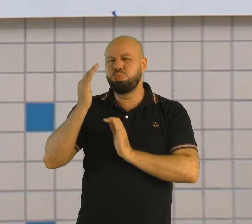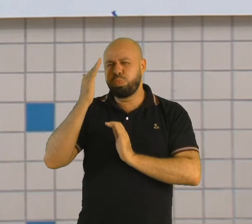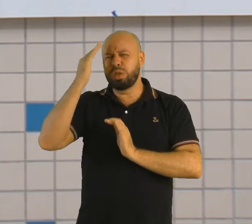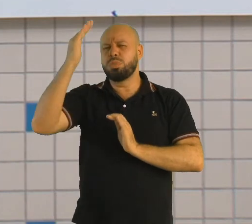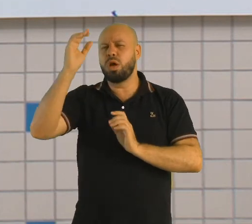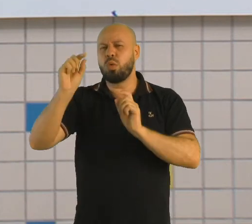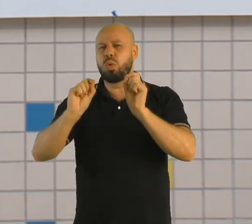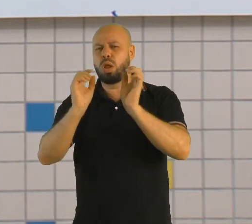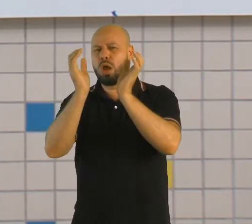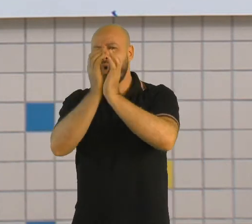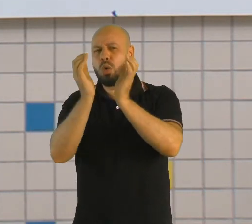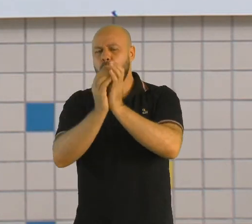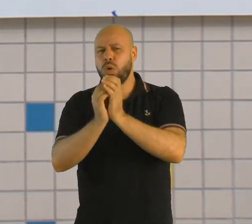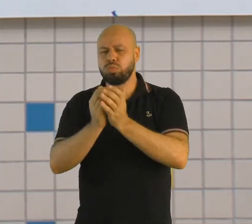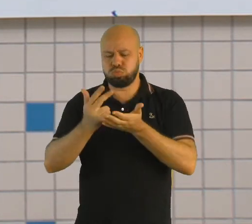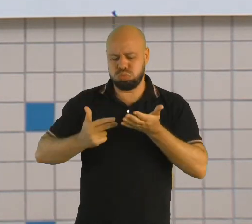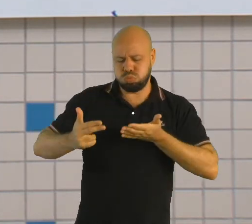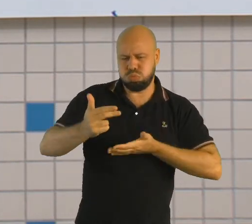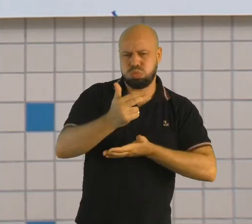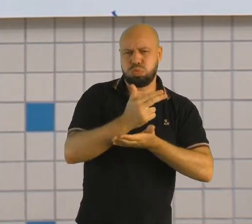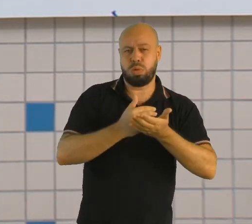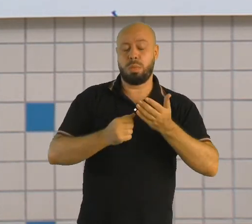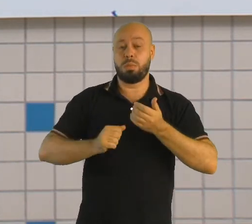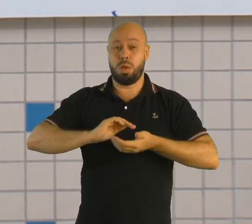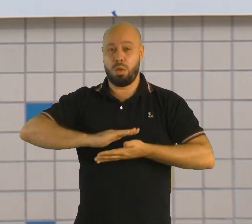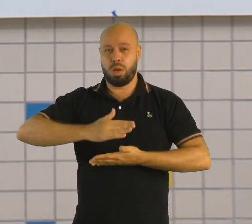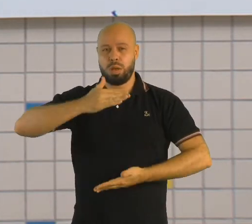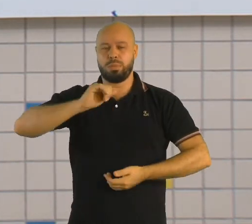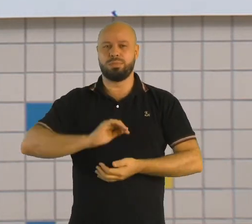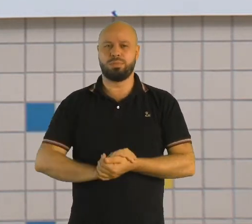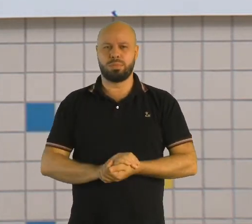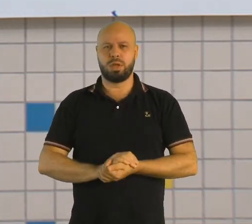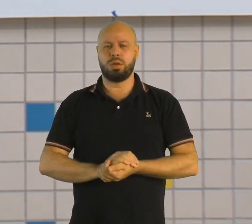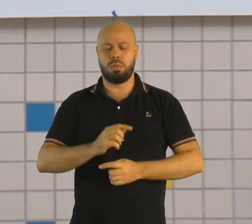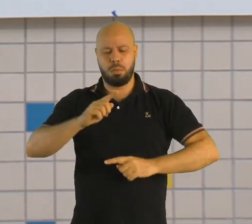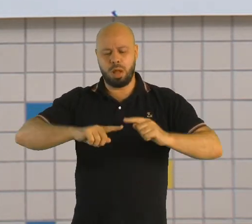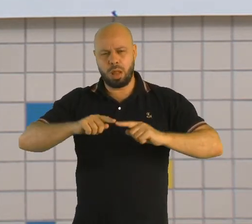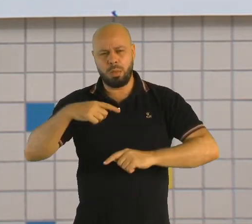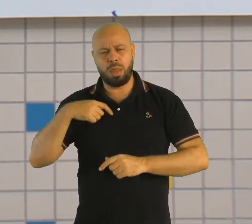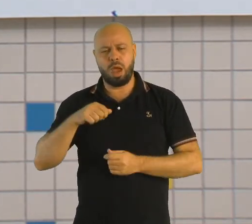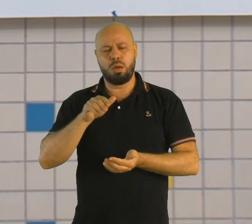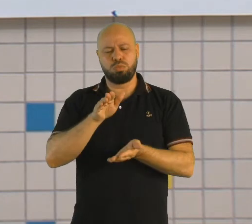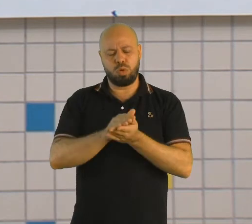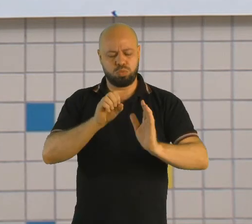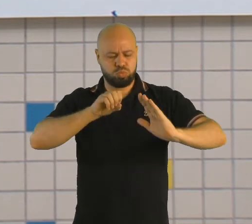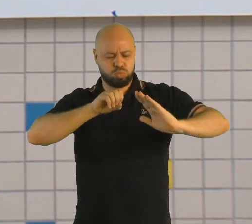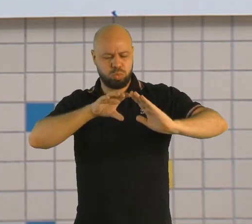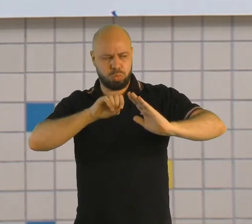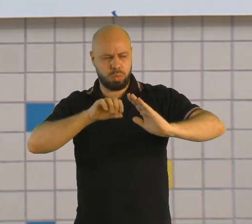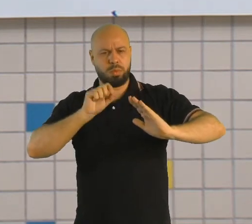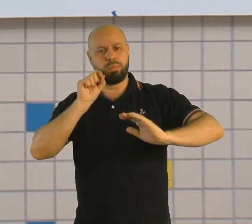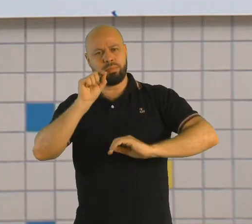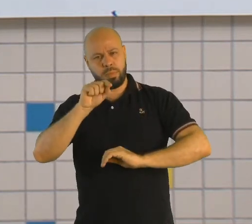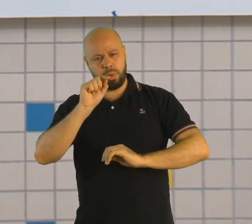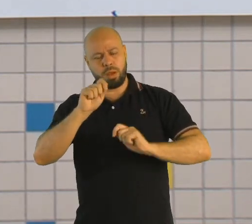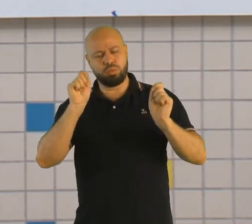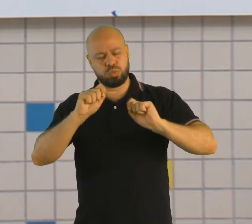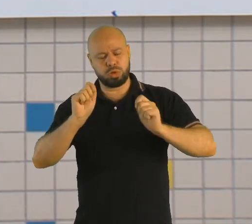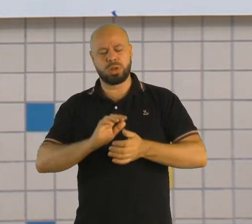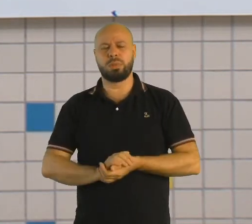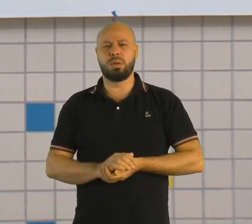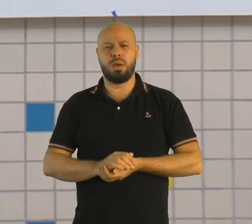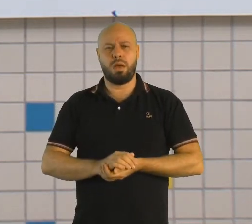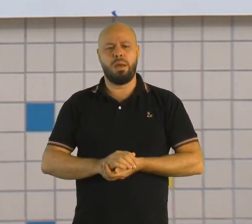todo esse material, como eu já disse no início da aula, vocês podem acessar na plataforma Palmas Home School. Lá vocês podem estar